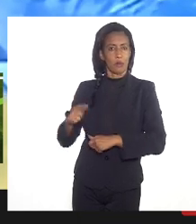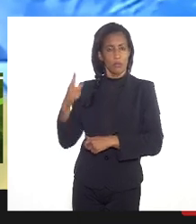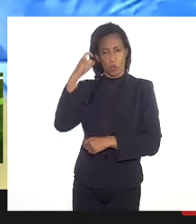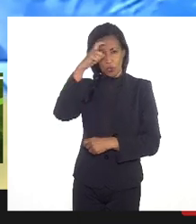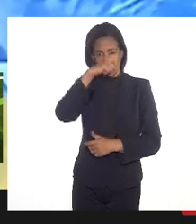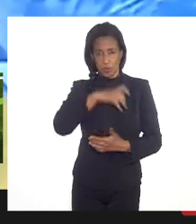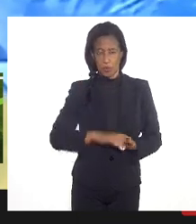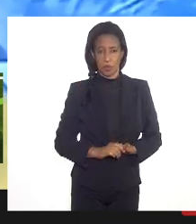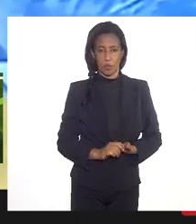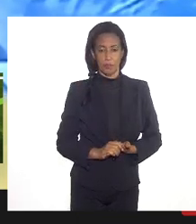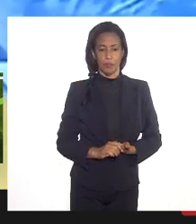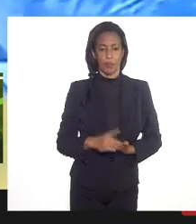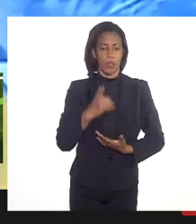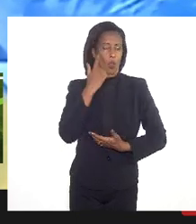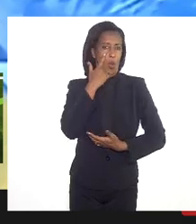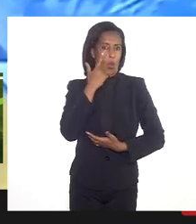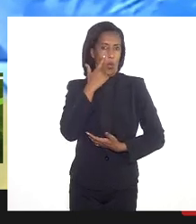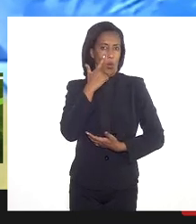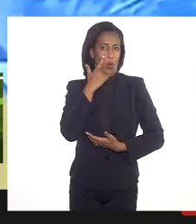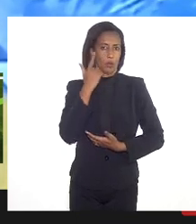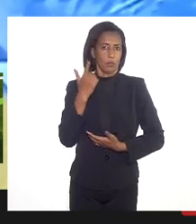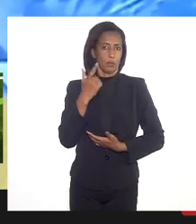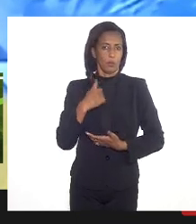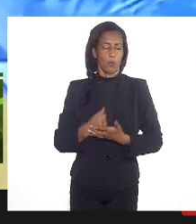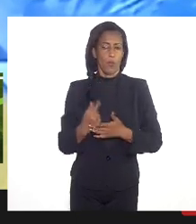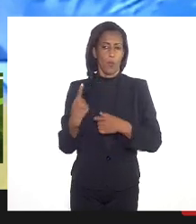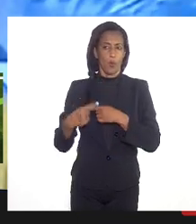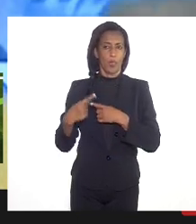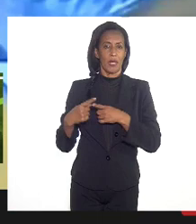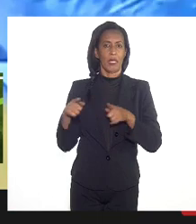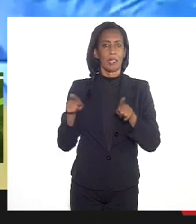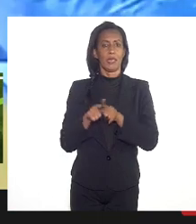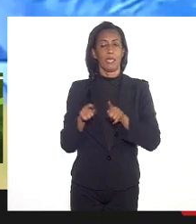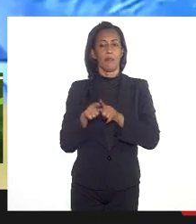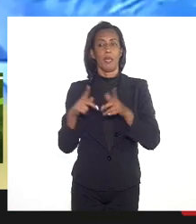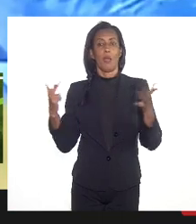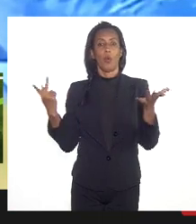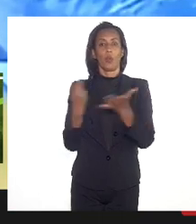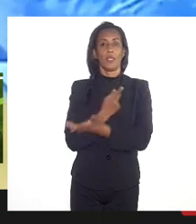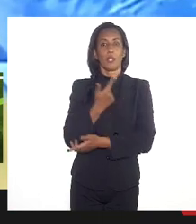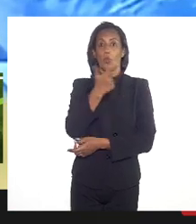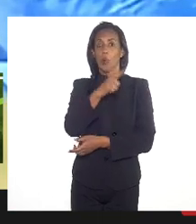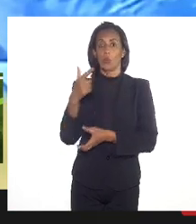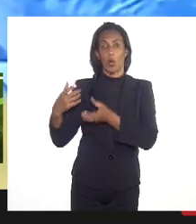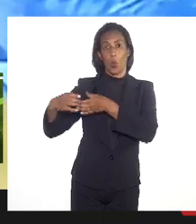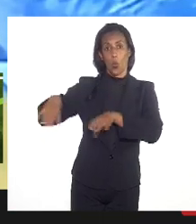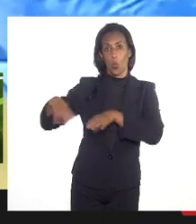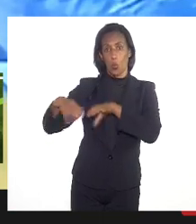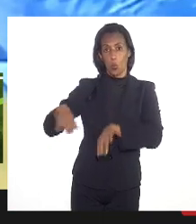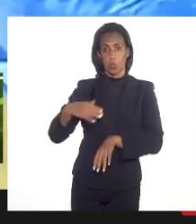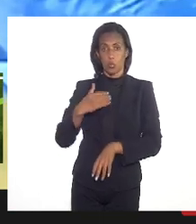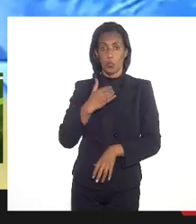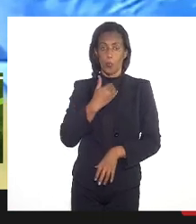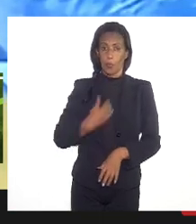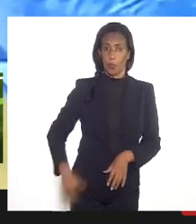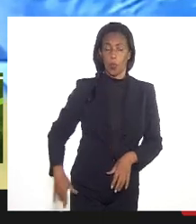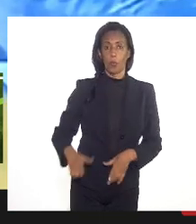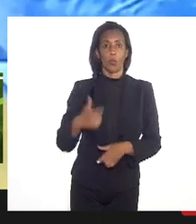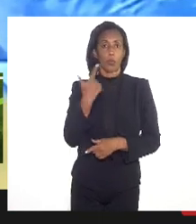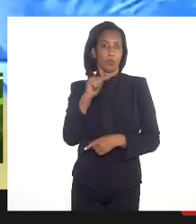difícil, ora porque a pandemia tirou alguns servidores, ora porque não tem concurso público. Então, a gente realmente